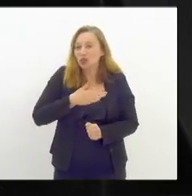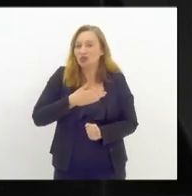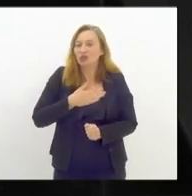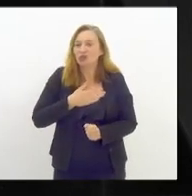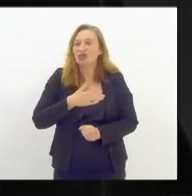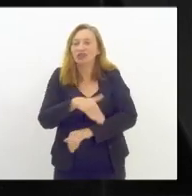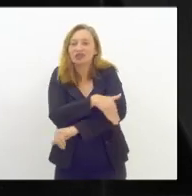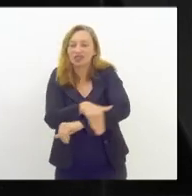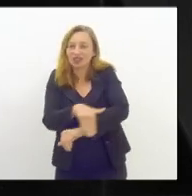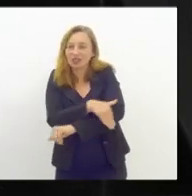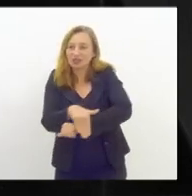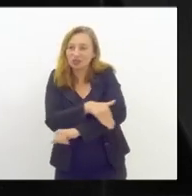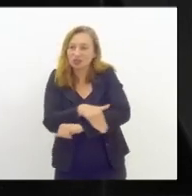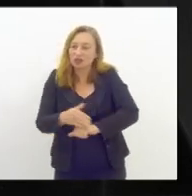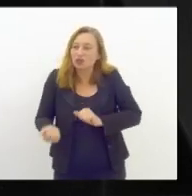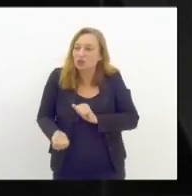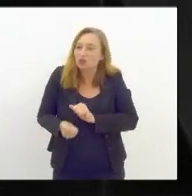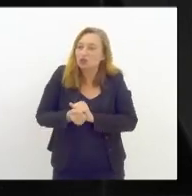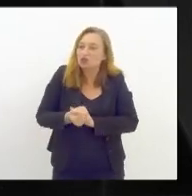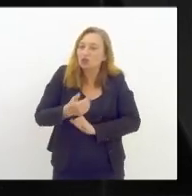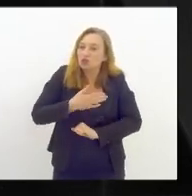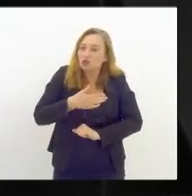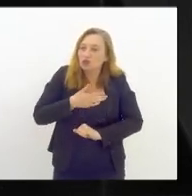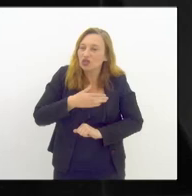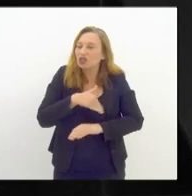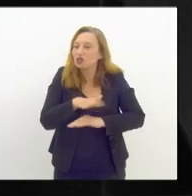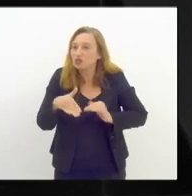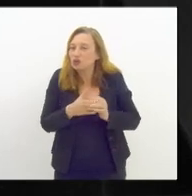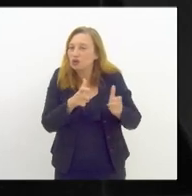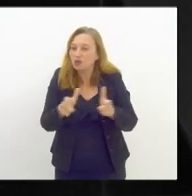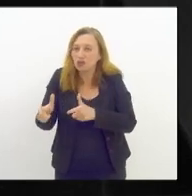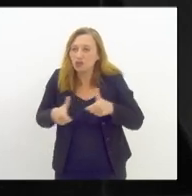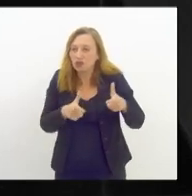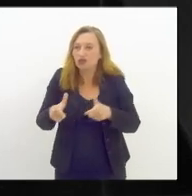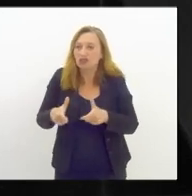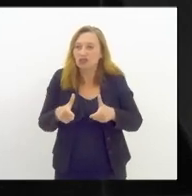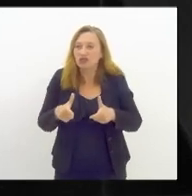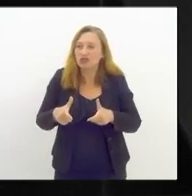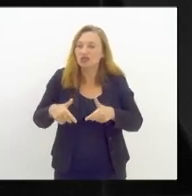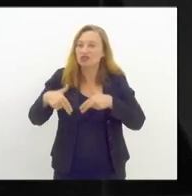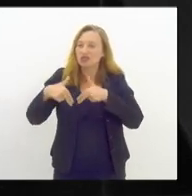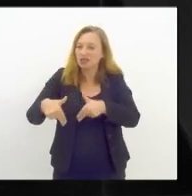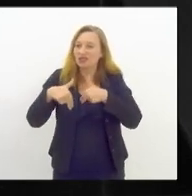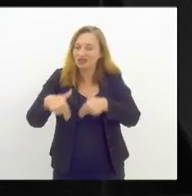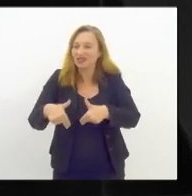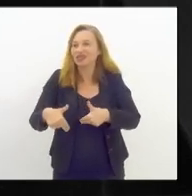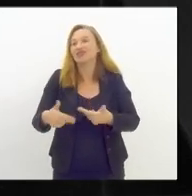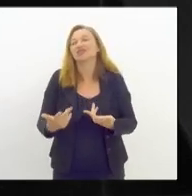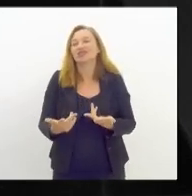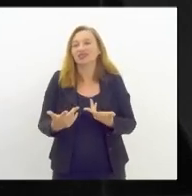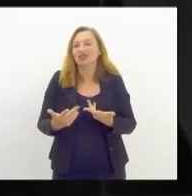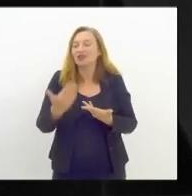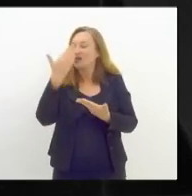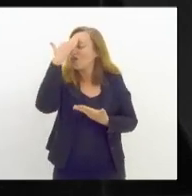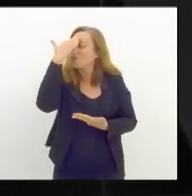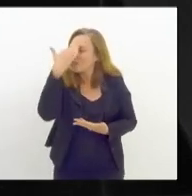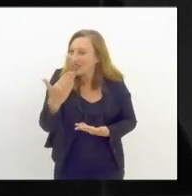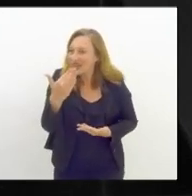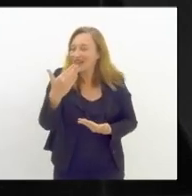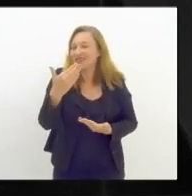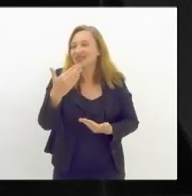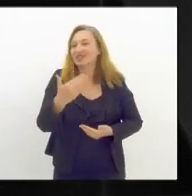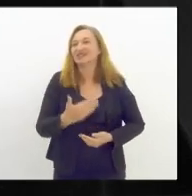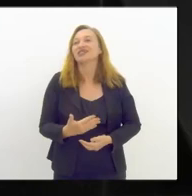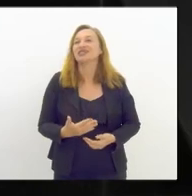comigo nas ruas tiveram juntos comigo em todos os lugares a nossa militância é guerrida muito obrigada